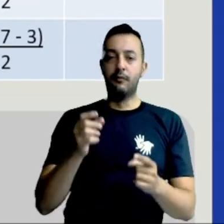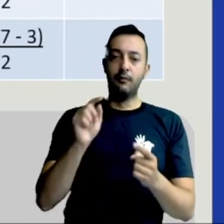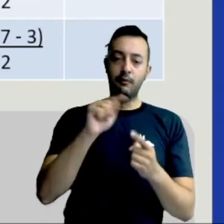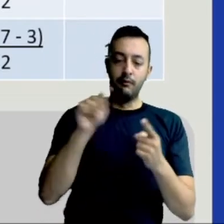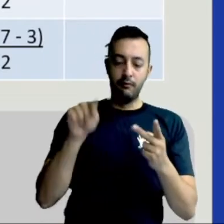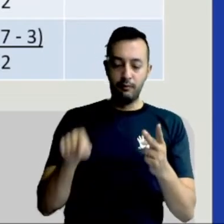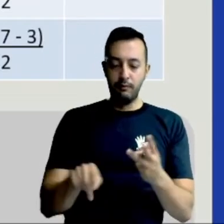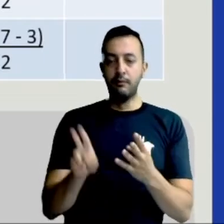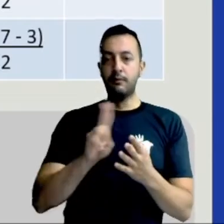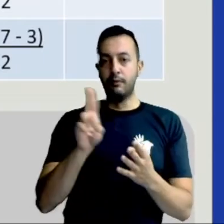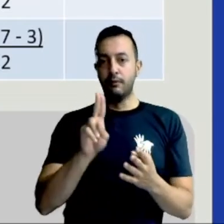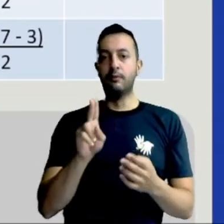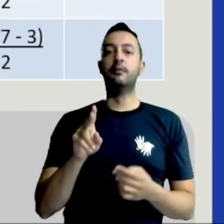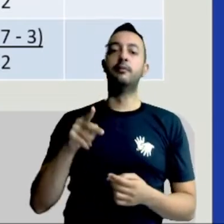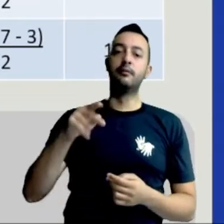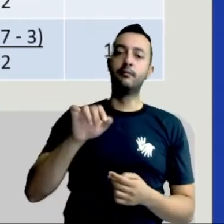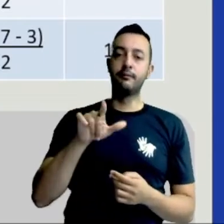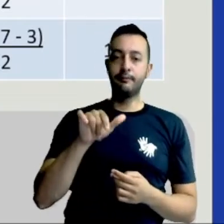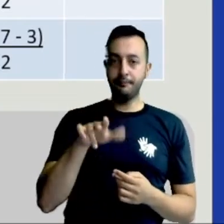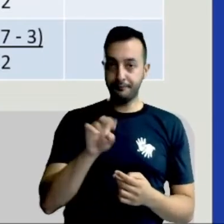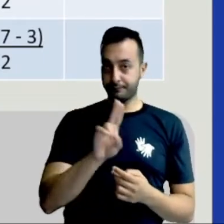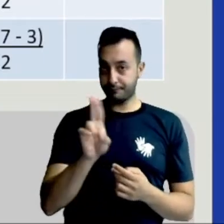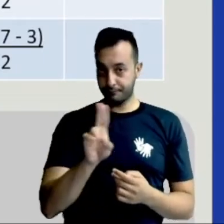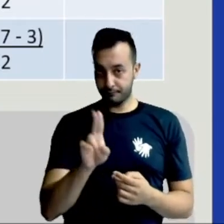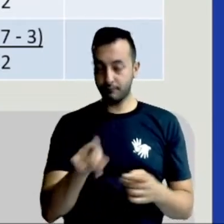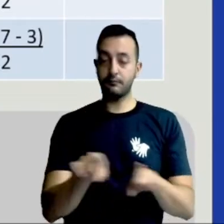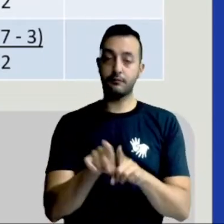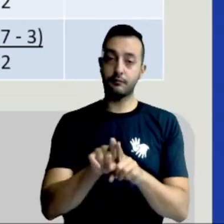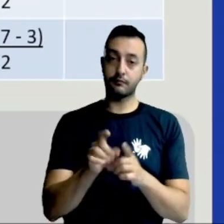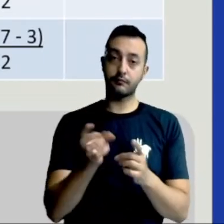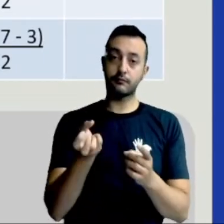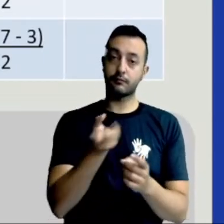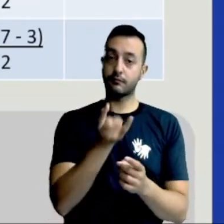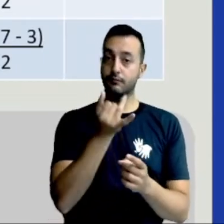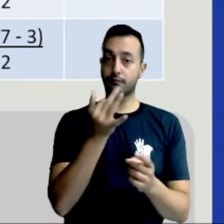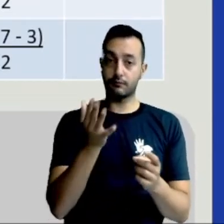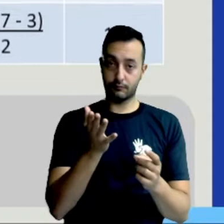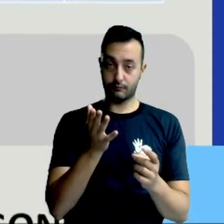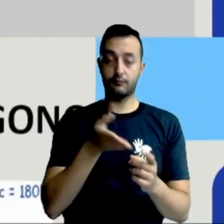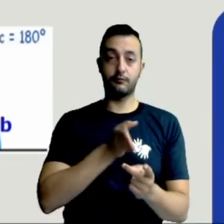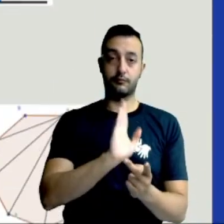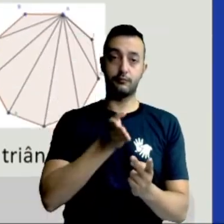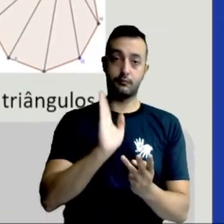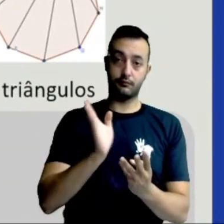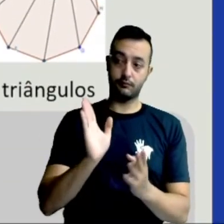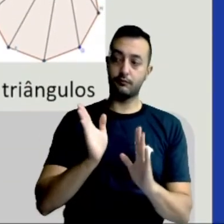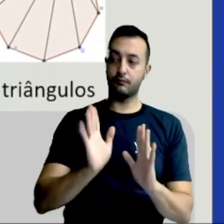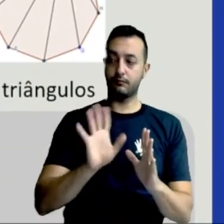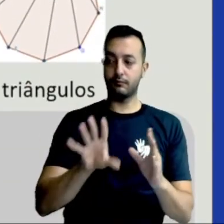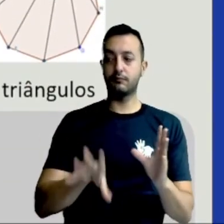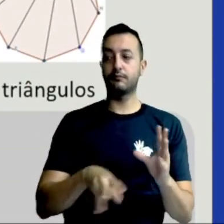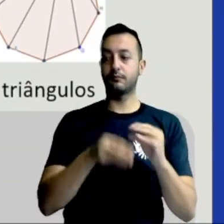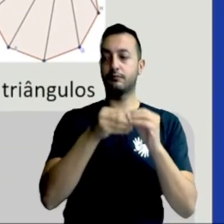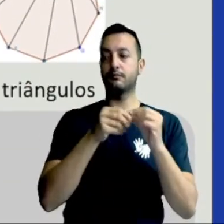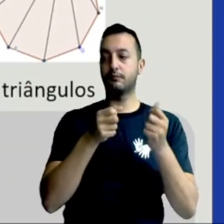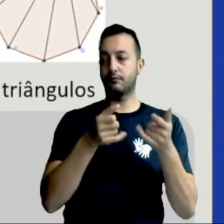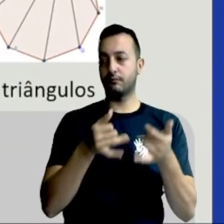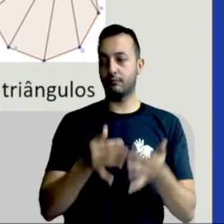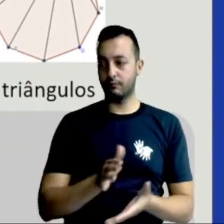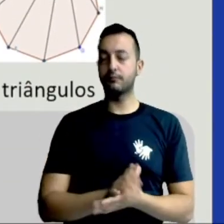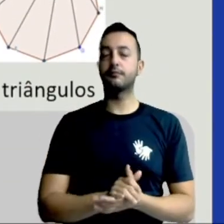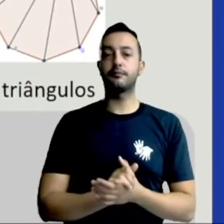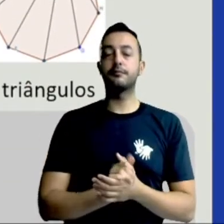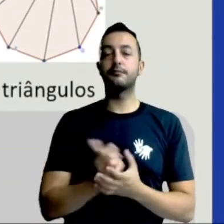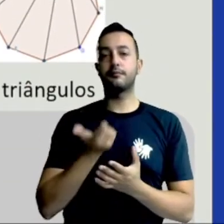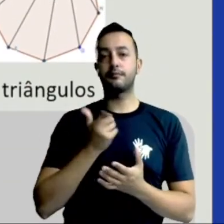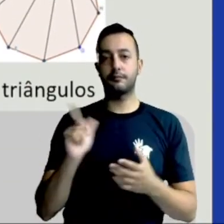lados, o nome do polígono e o total de diagonais, ok? Complemento que eu já tinha mostrado. Outra coisa que